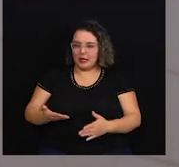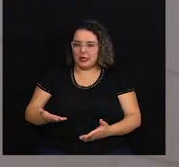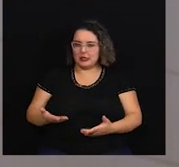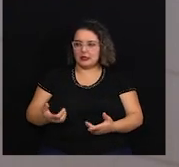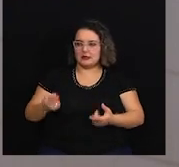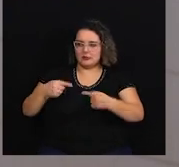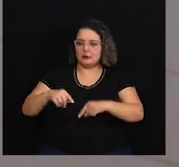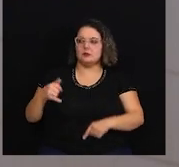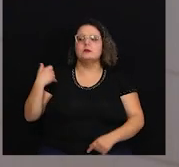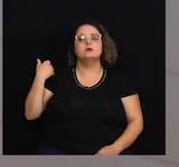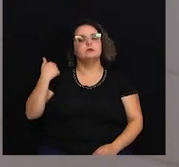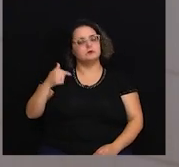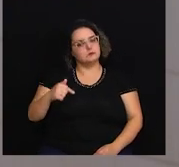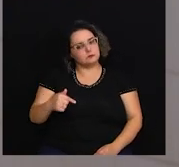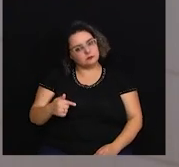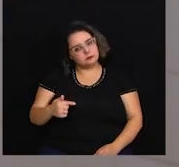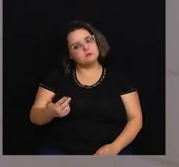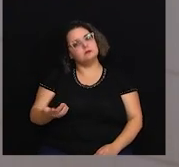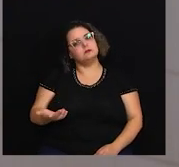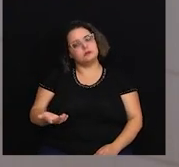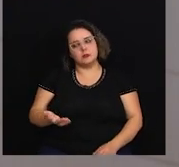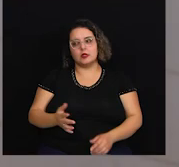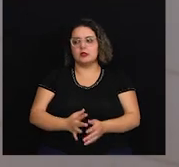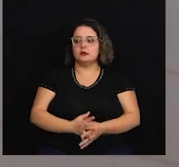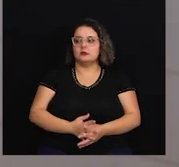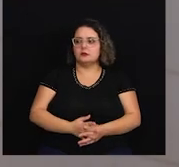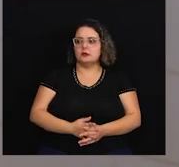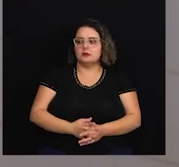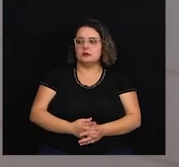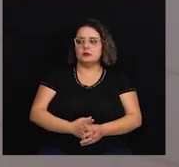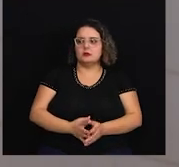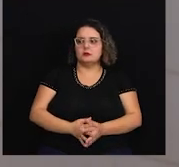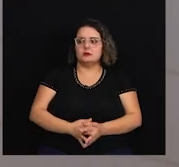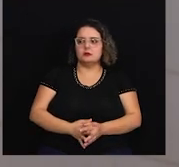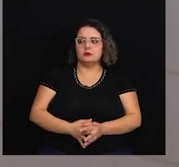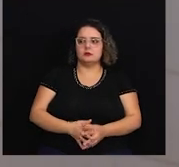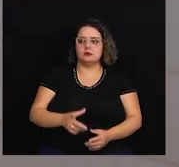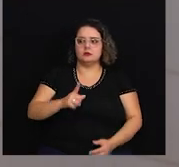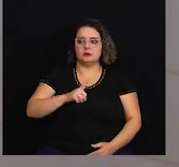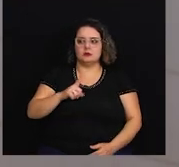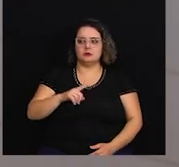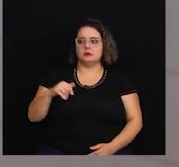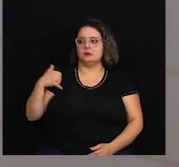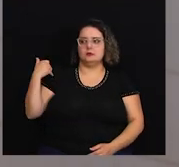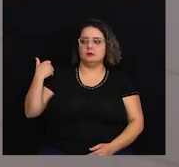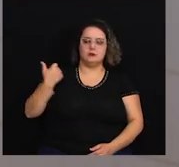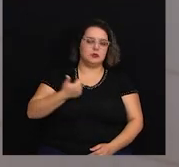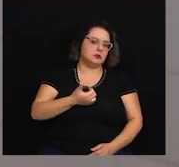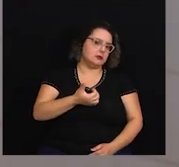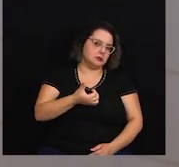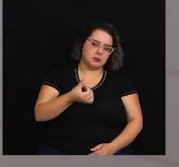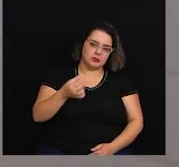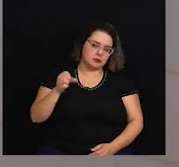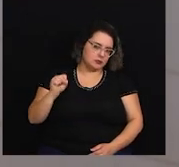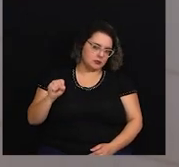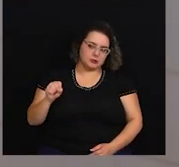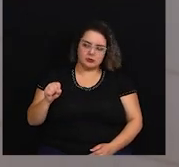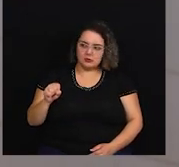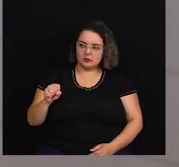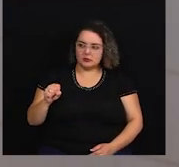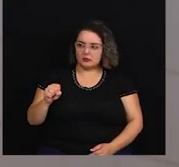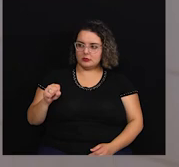partir dos 7 anos Oi e eu sou aluna 68 anos 68